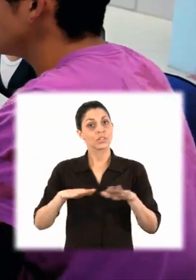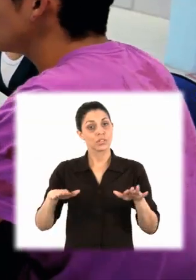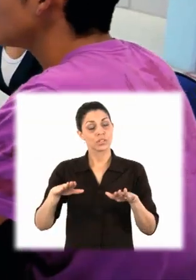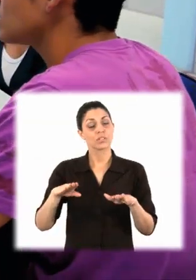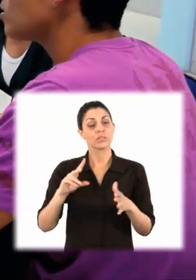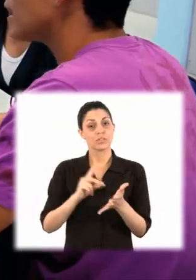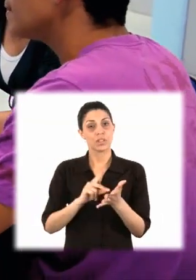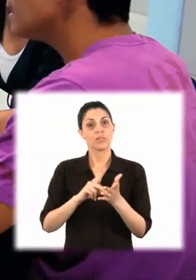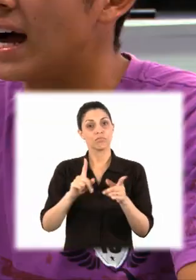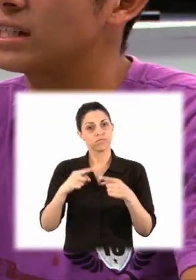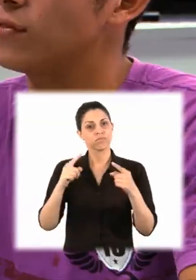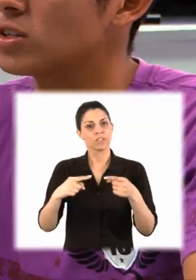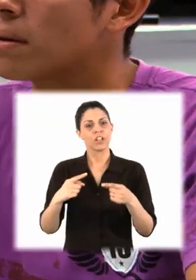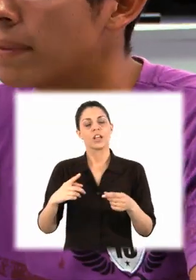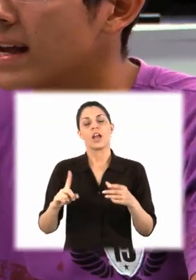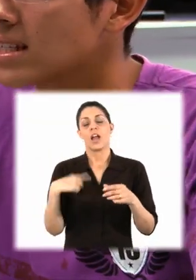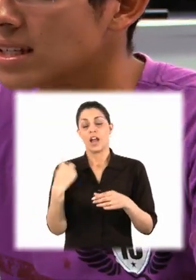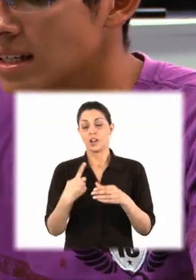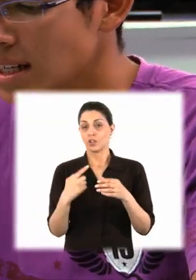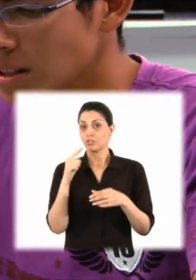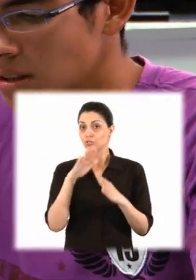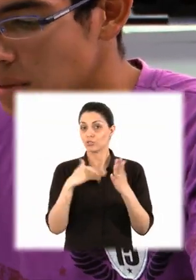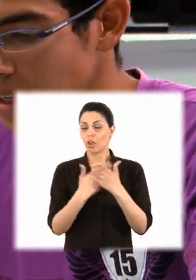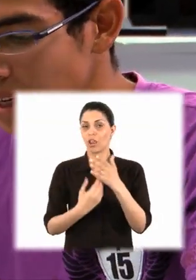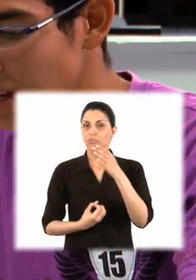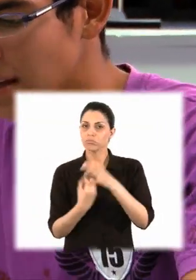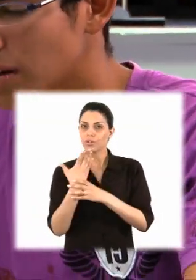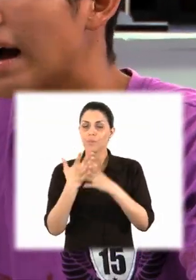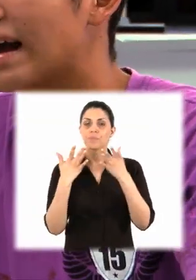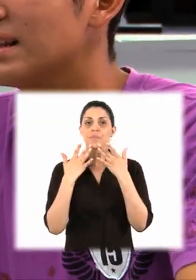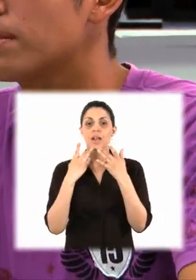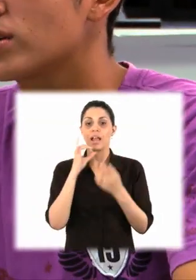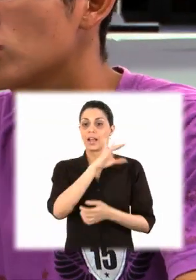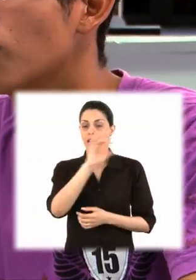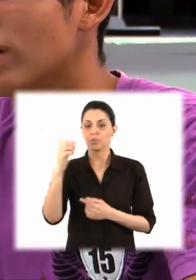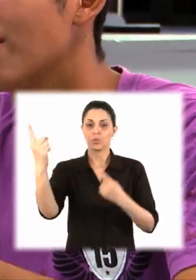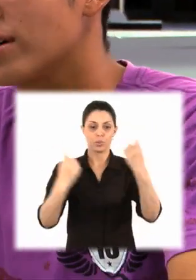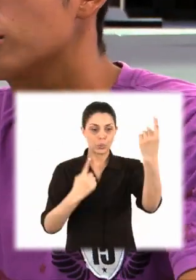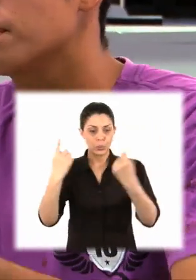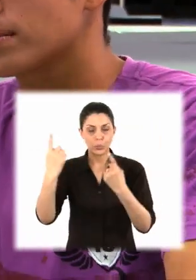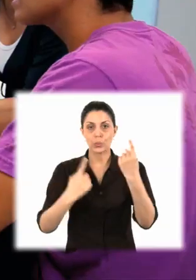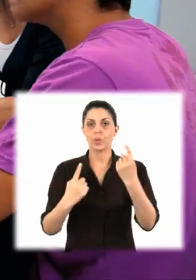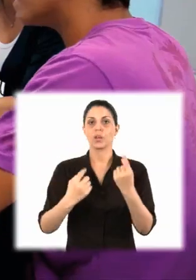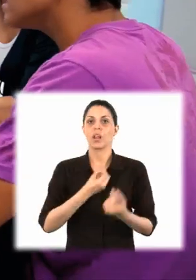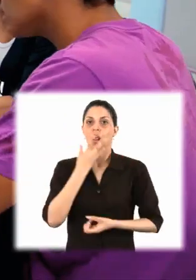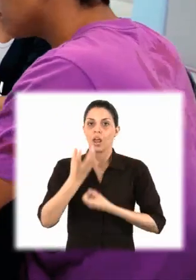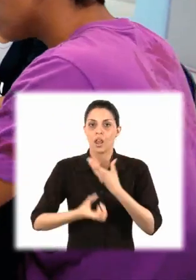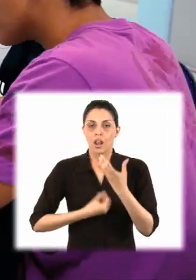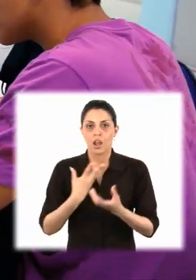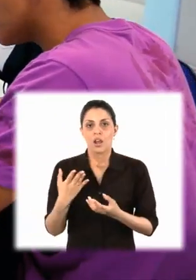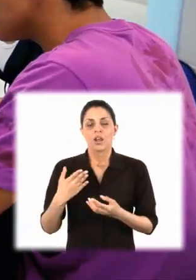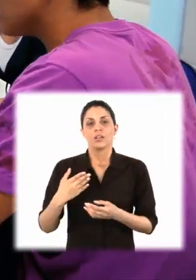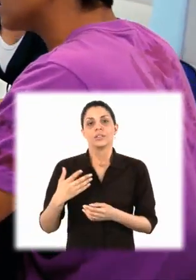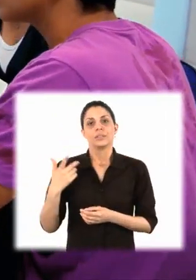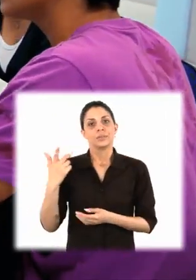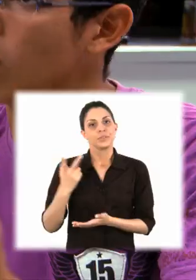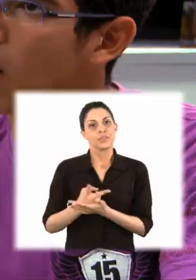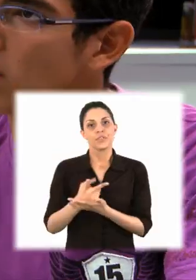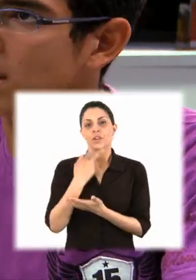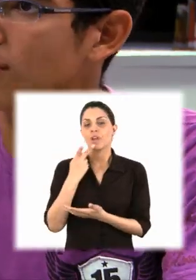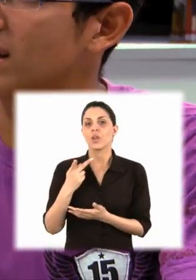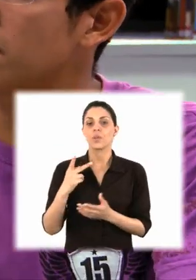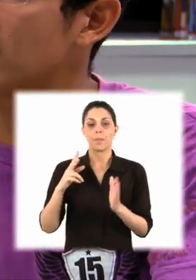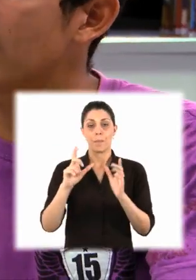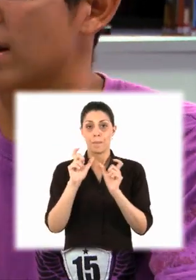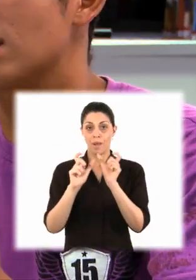prática de violência escolar. A gente fez uma peça e a cada professor foi levando mais entendimento pra gente, dizendo